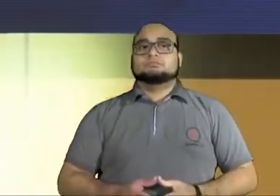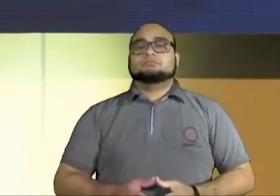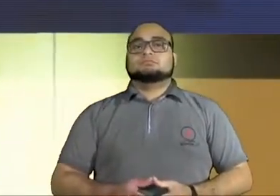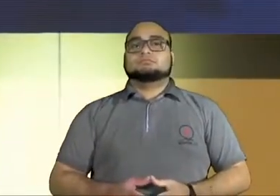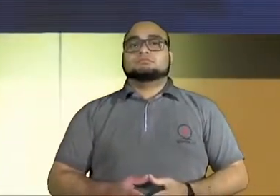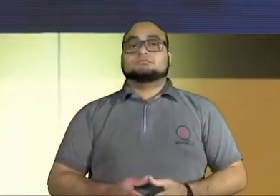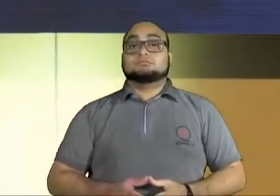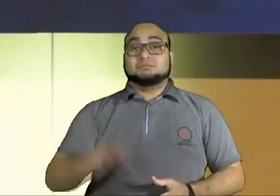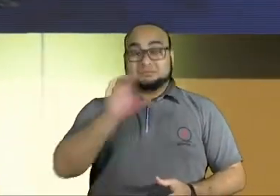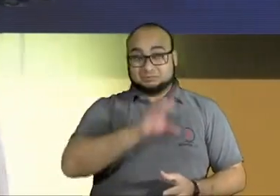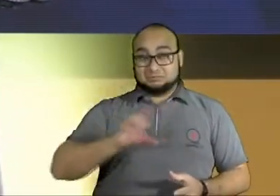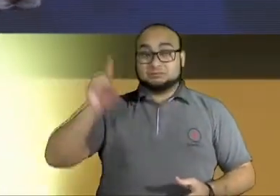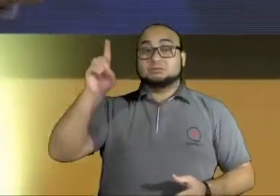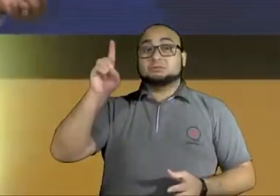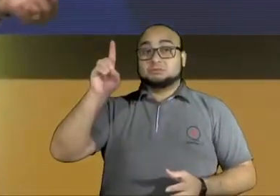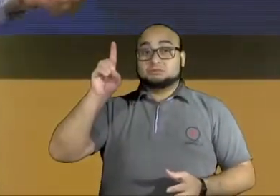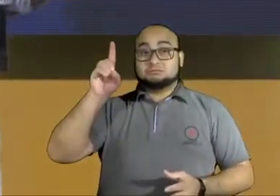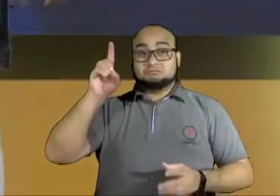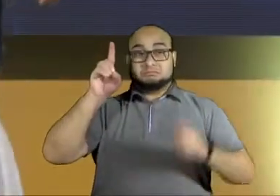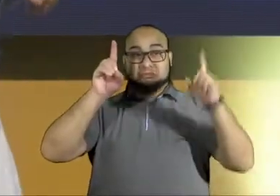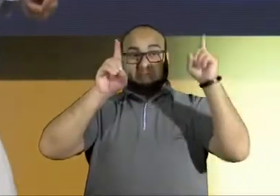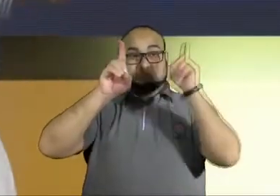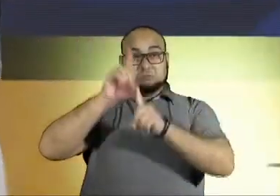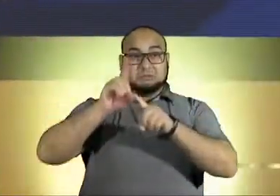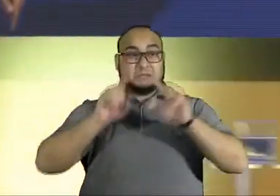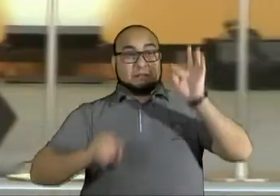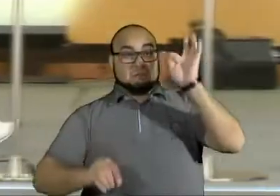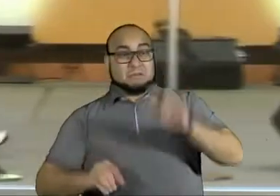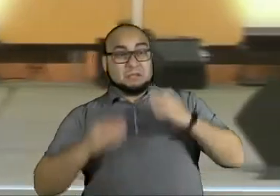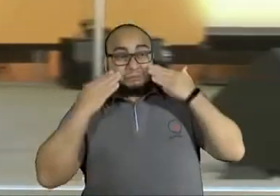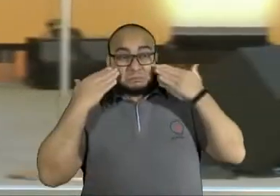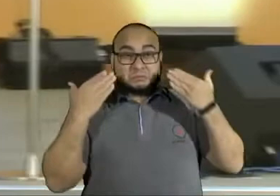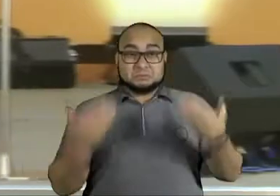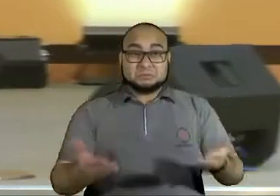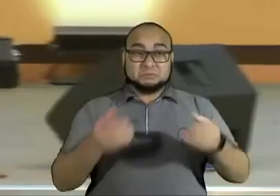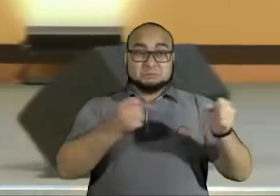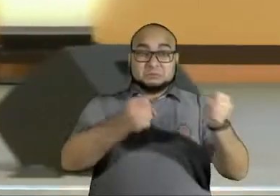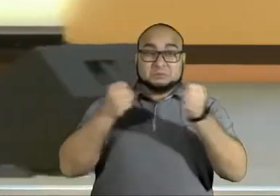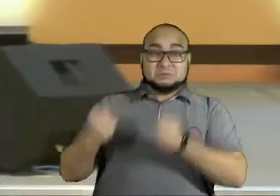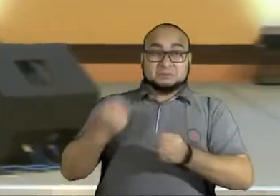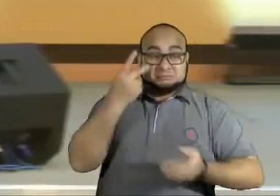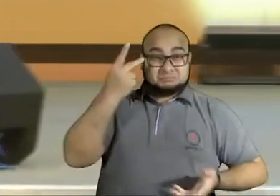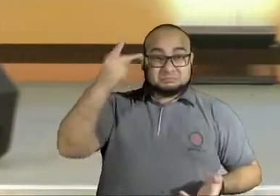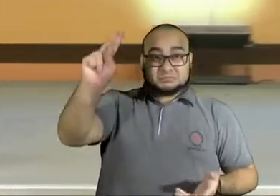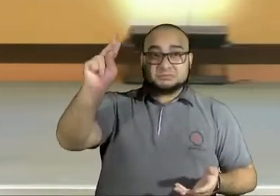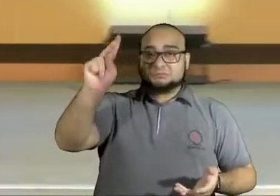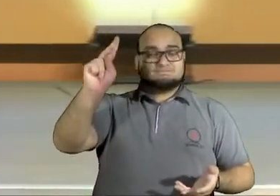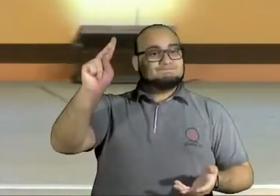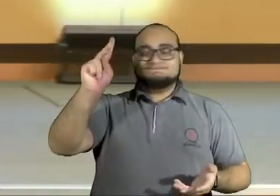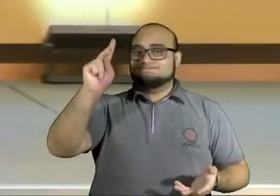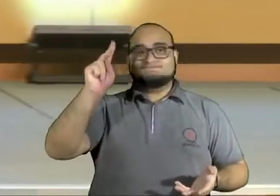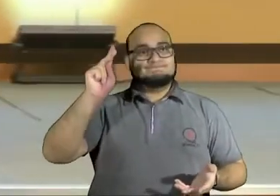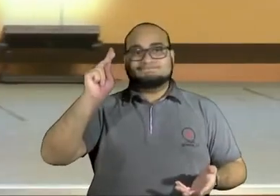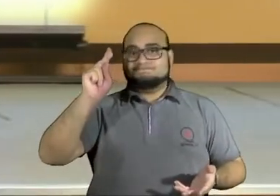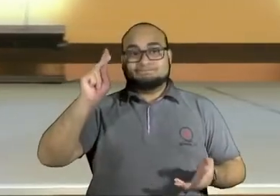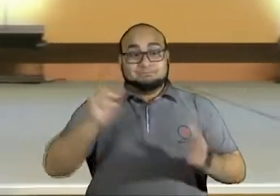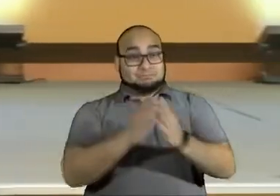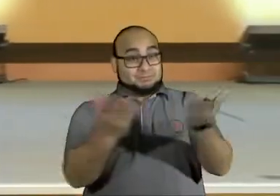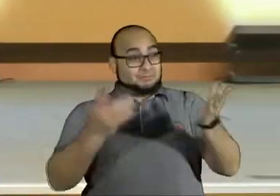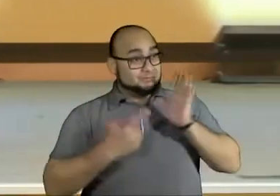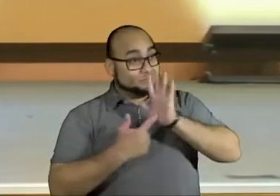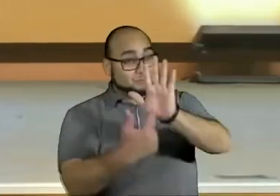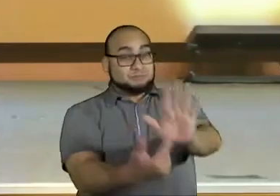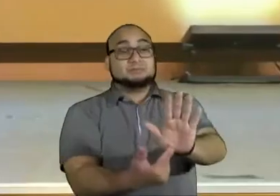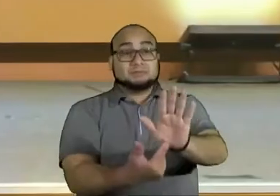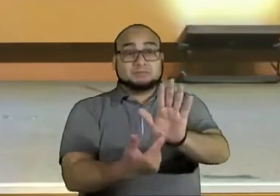Deus não depende da sua fé para manifestar o poder que Ele já tem. isto está provado na palavra, não estou inventando. Antes de